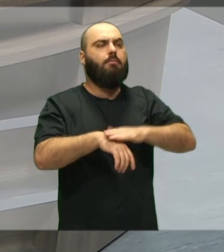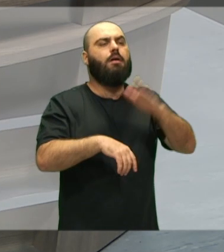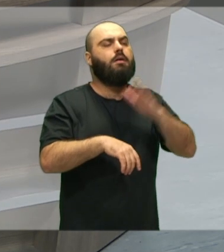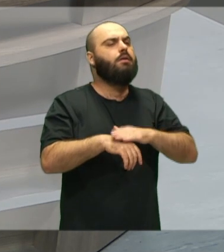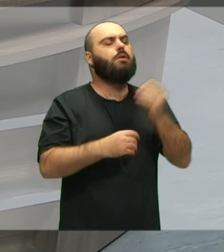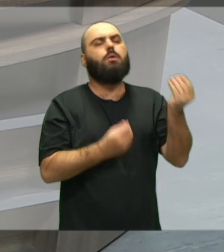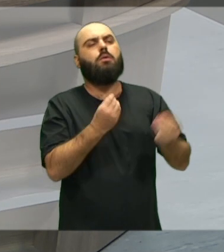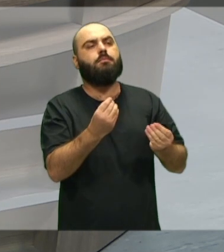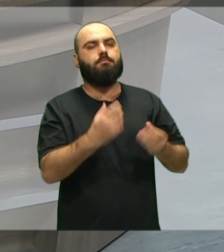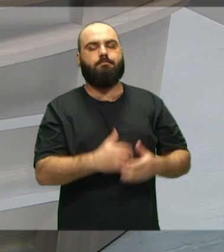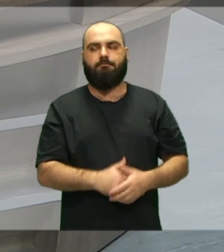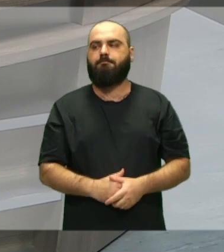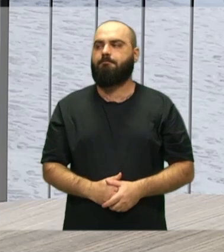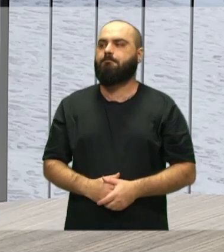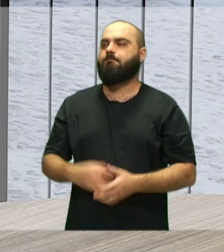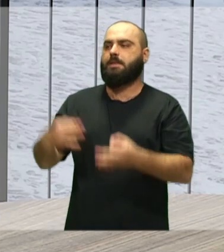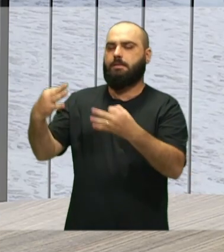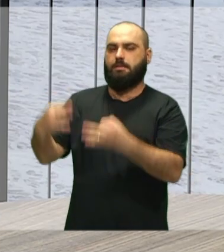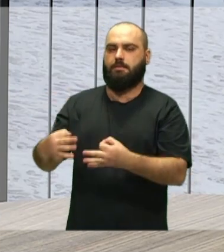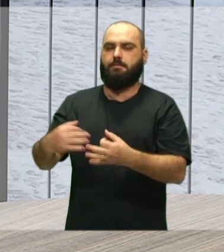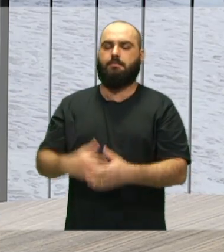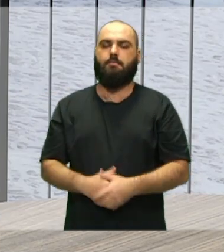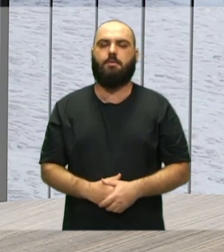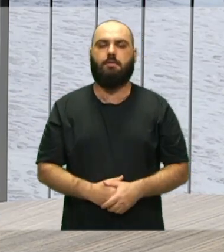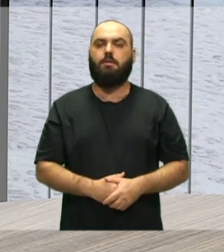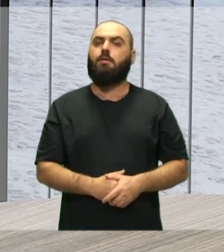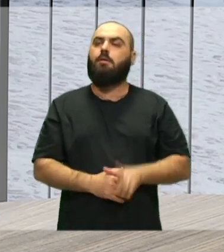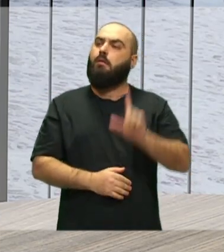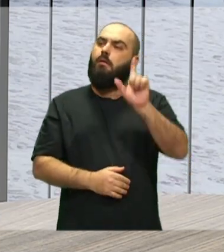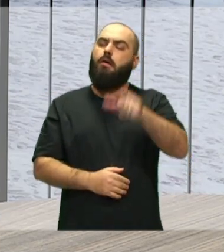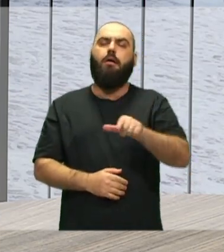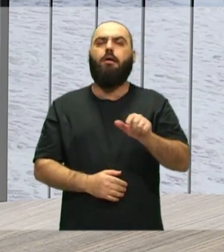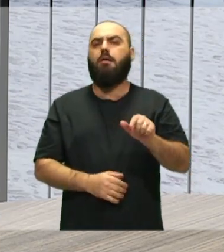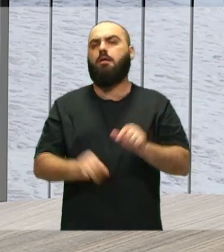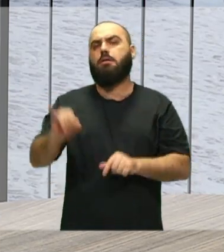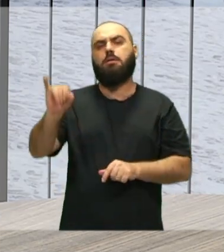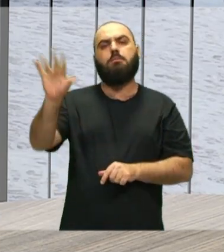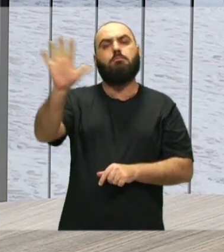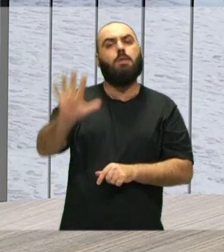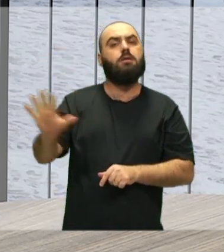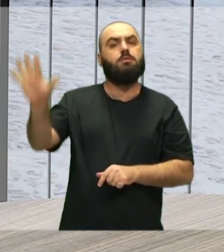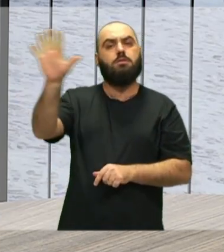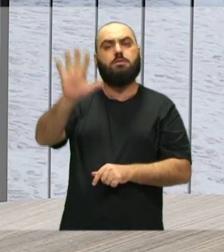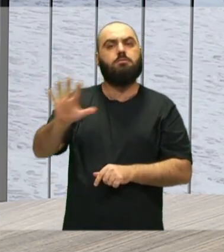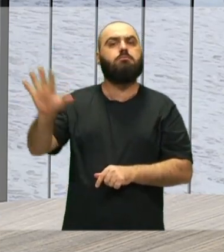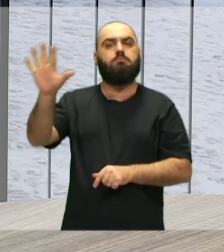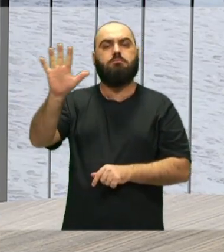Mapas mentais nada mais é do que são ilustrações que